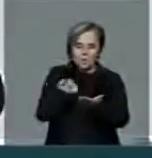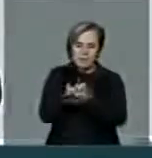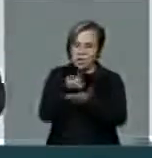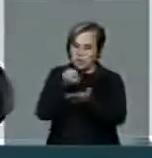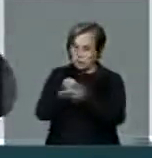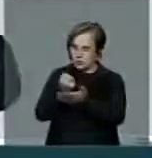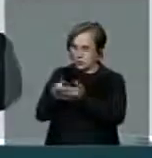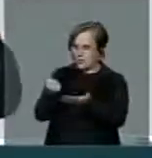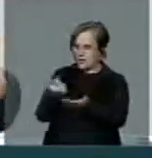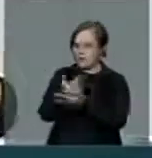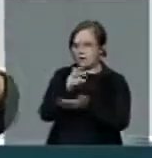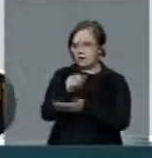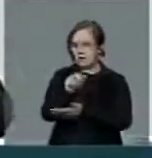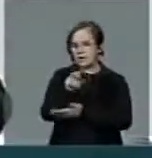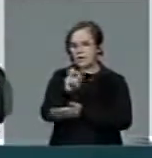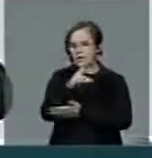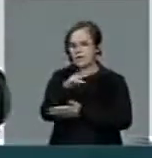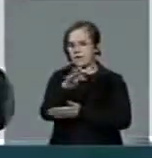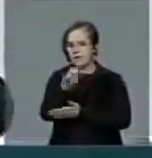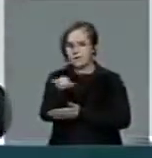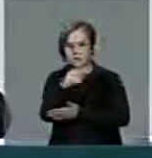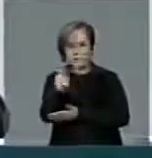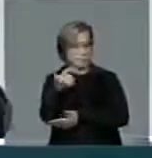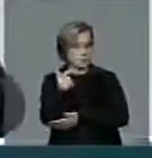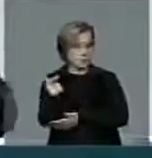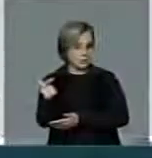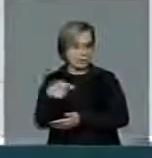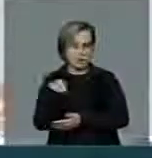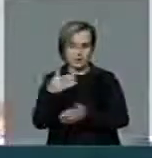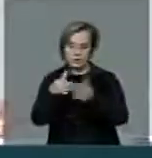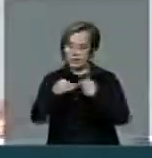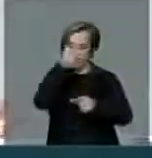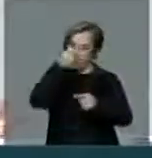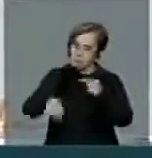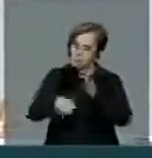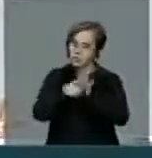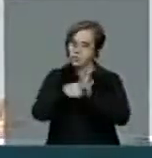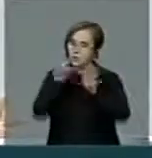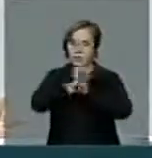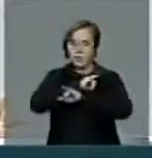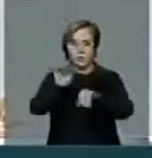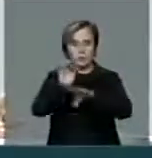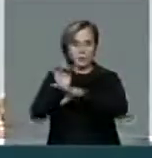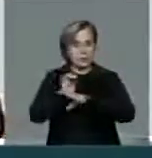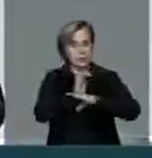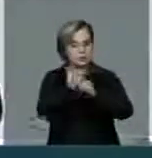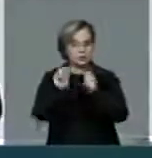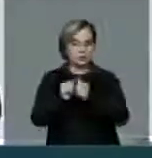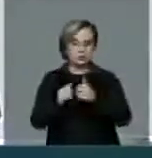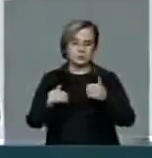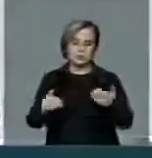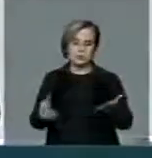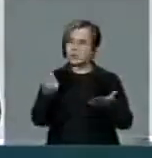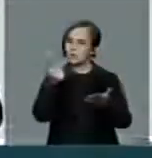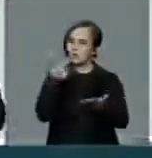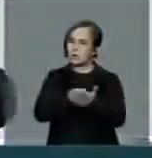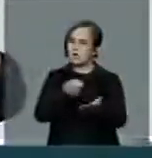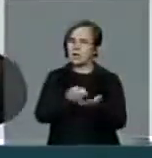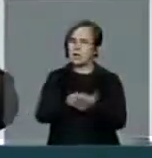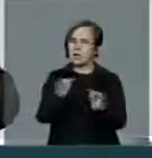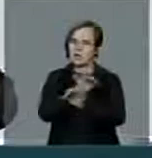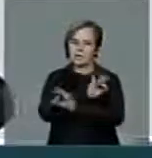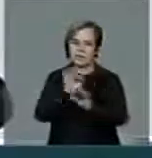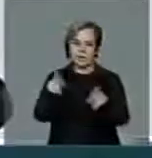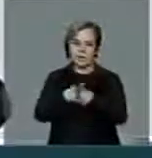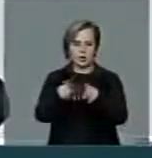nós chamamos os órgãos estaduais e estão pedindo que os órgãos façam suas comunicações dos estados. Tá? Não tem que exigir. E nós